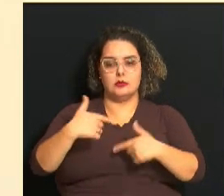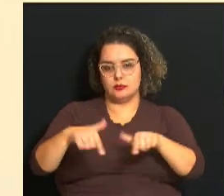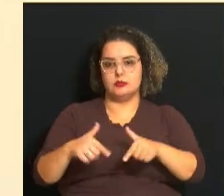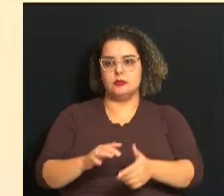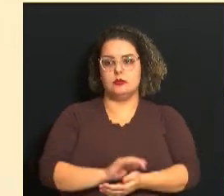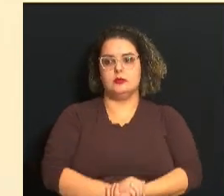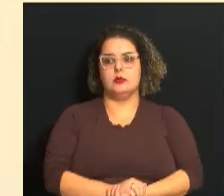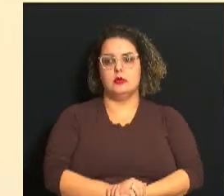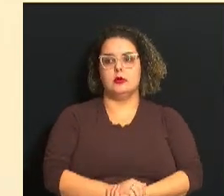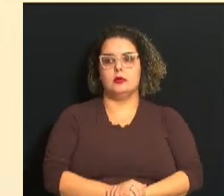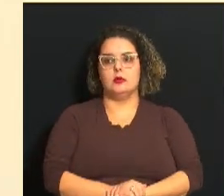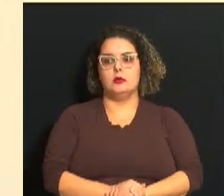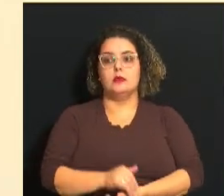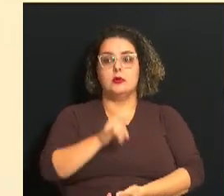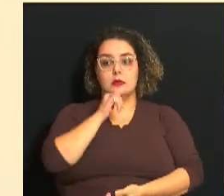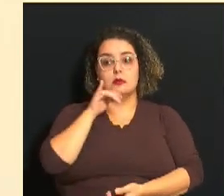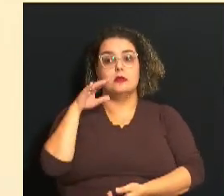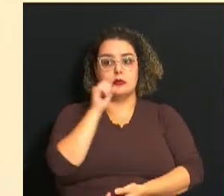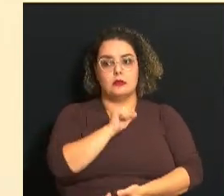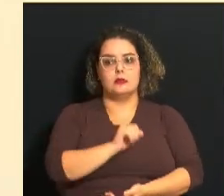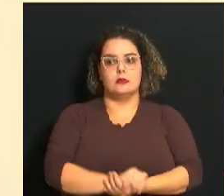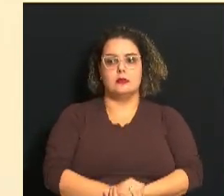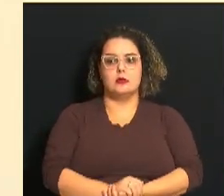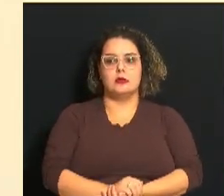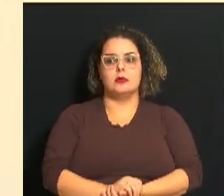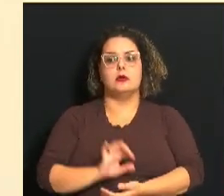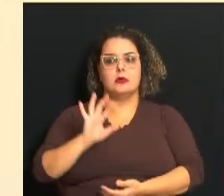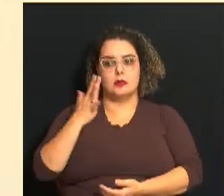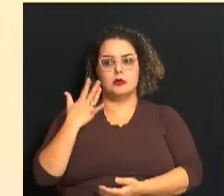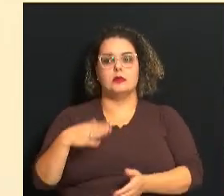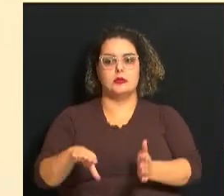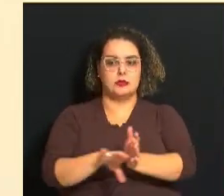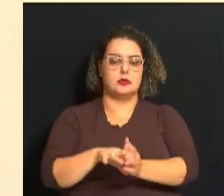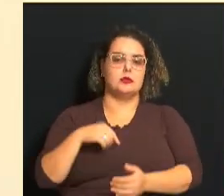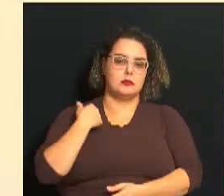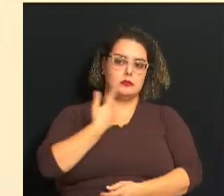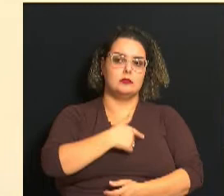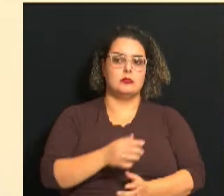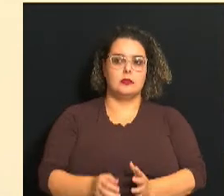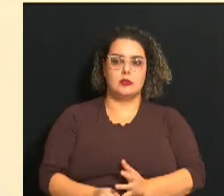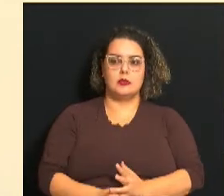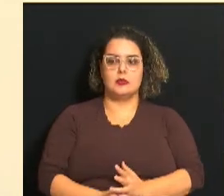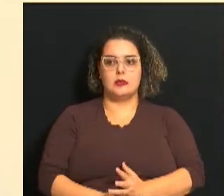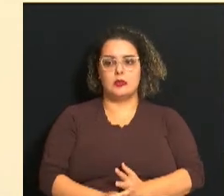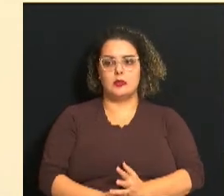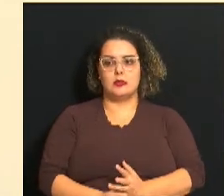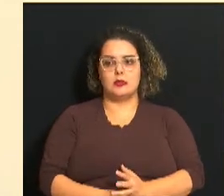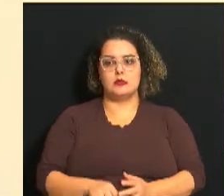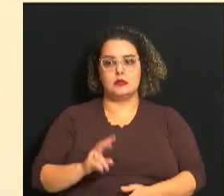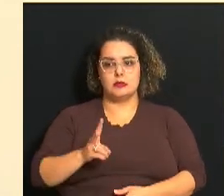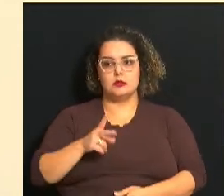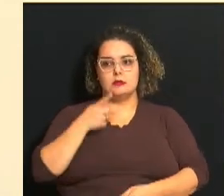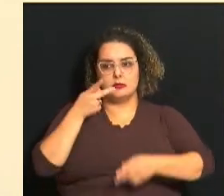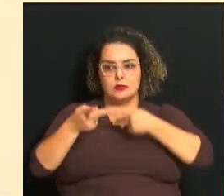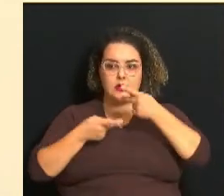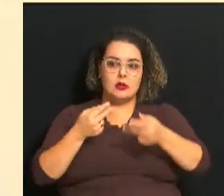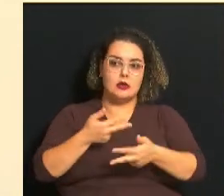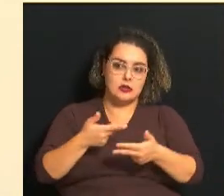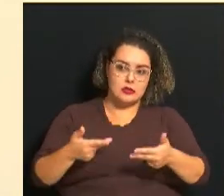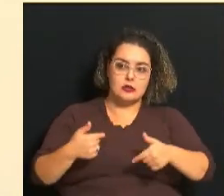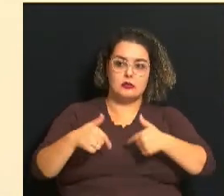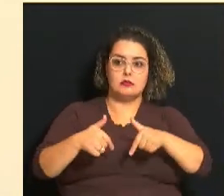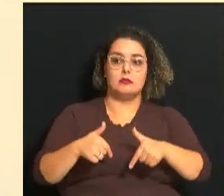trajeto um exemplo bem rápido é um caso concreto que chegou até a gente e sempre me dói muito né ficar relembrando essas questões de